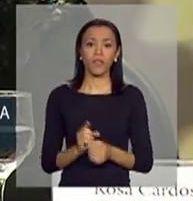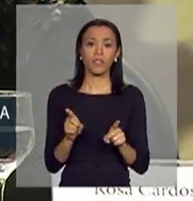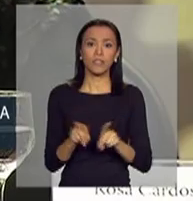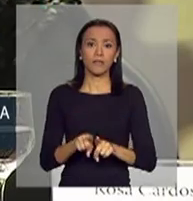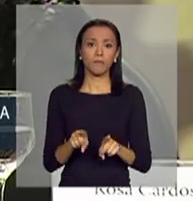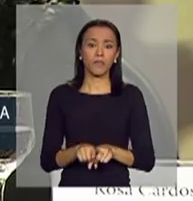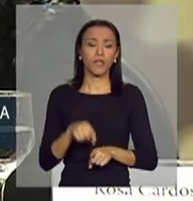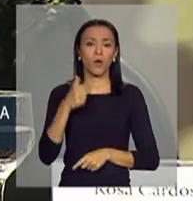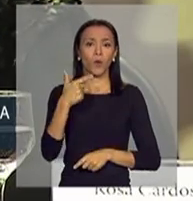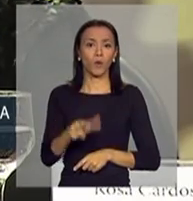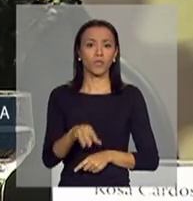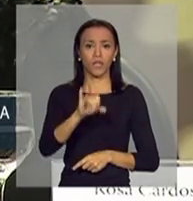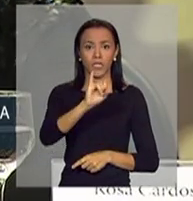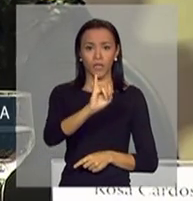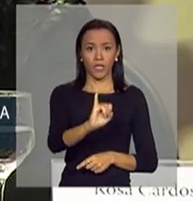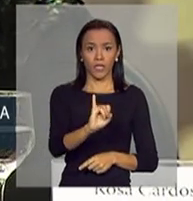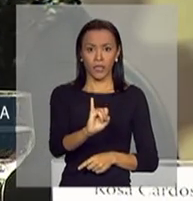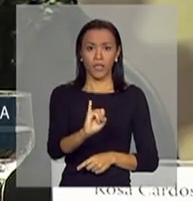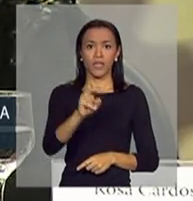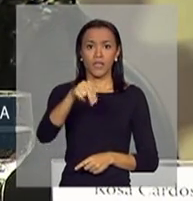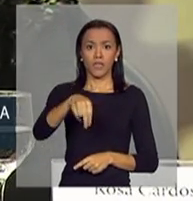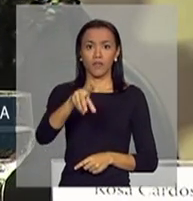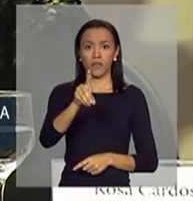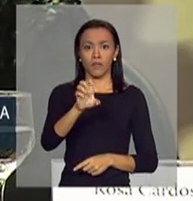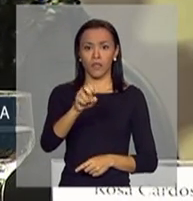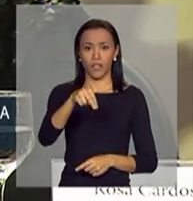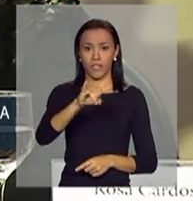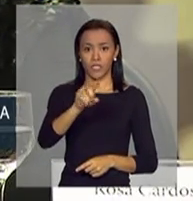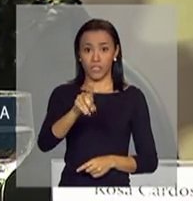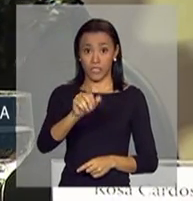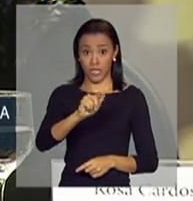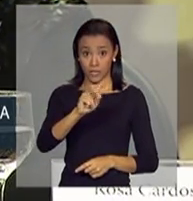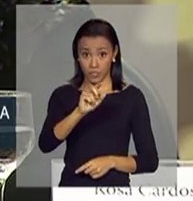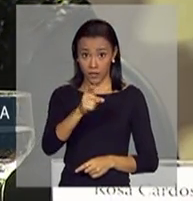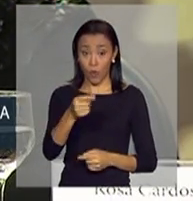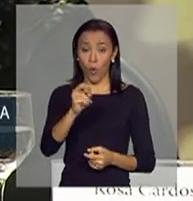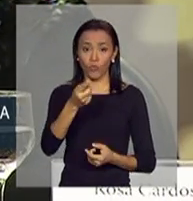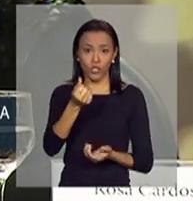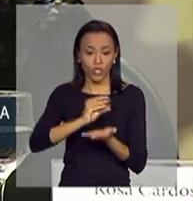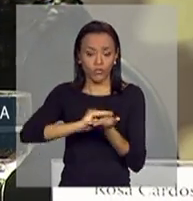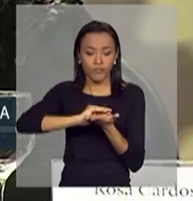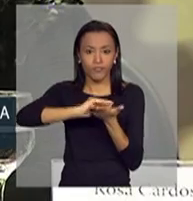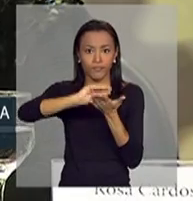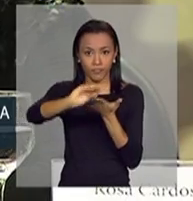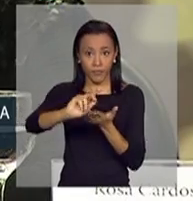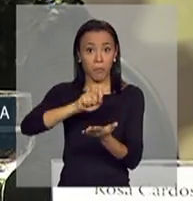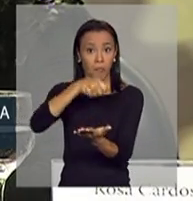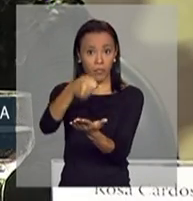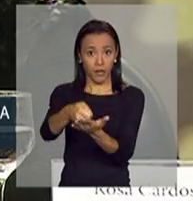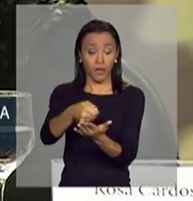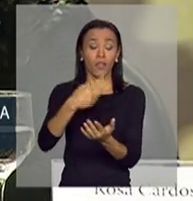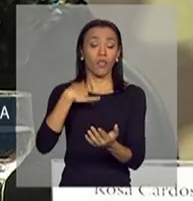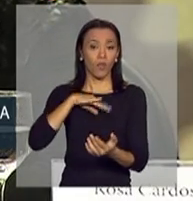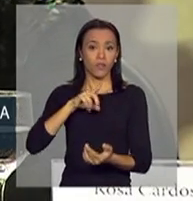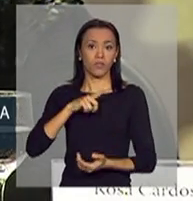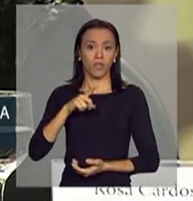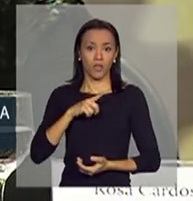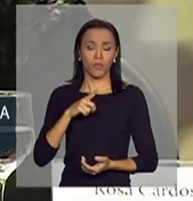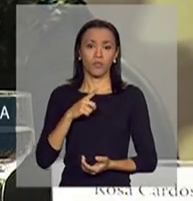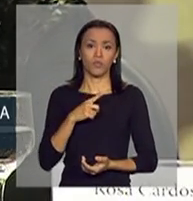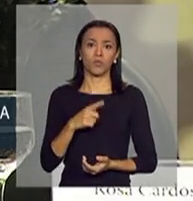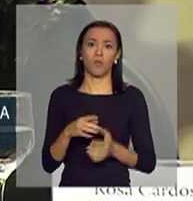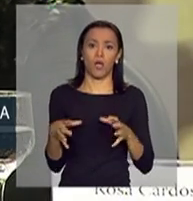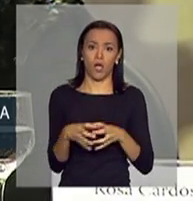indenização ou de reparação, de algum tipo de reparação, Nós temos uma comissão da anistia, o próprio